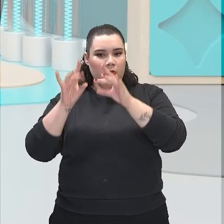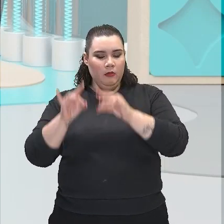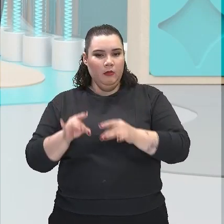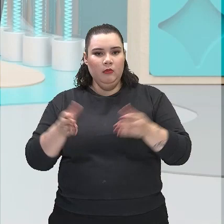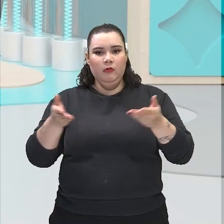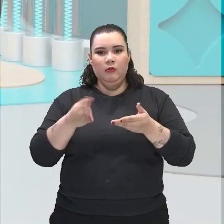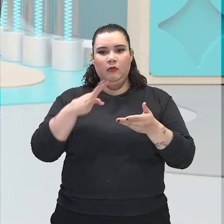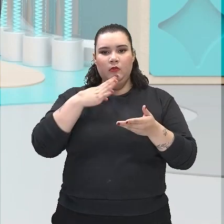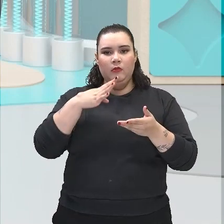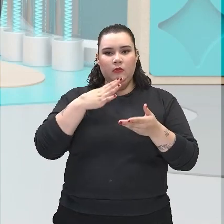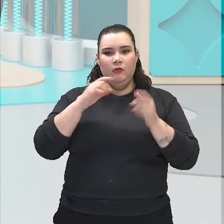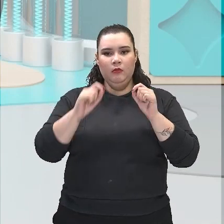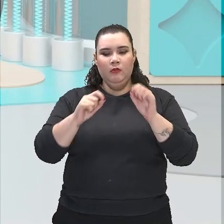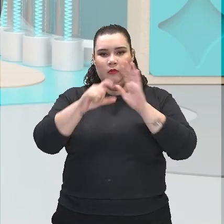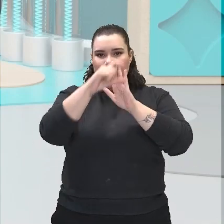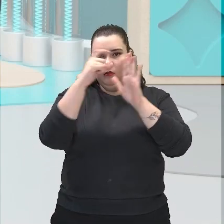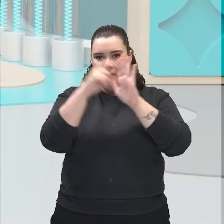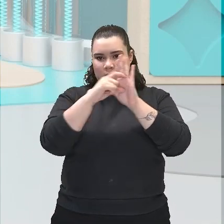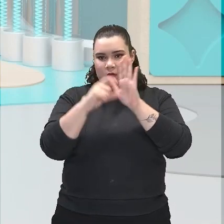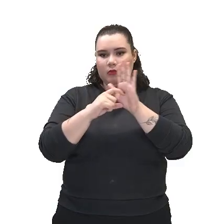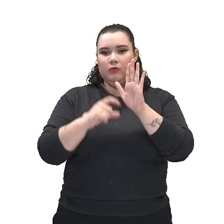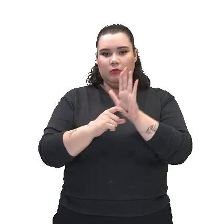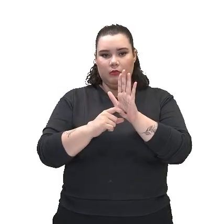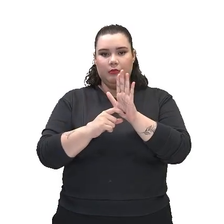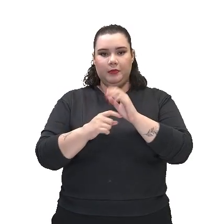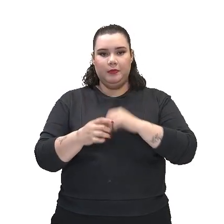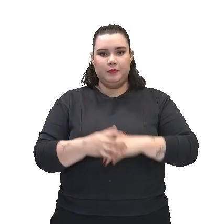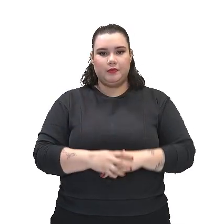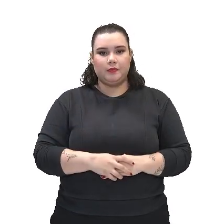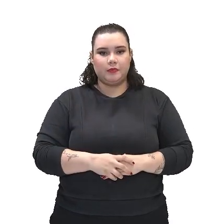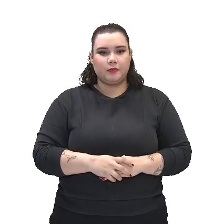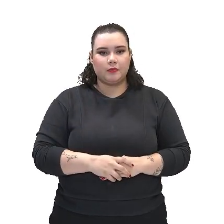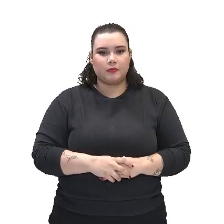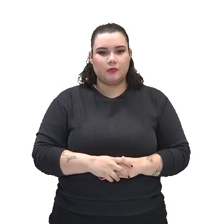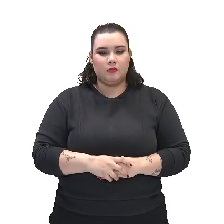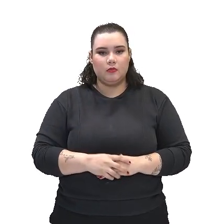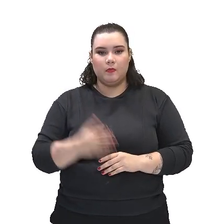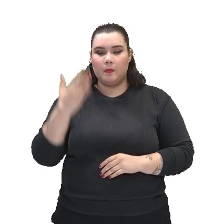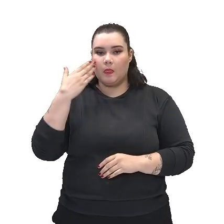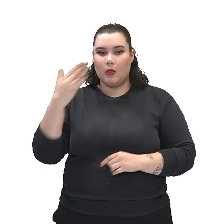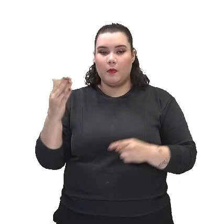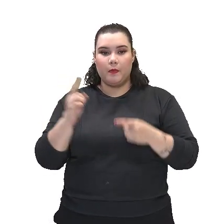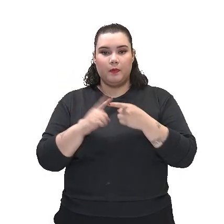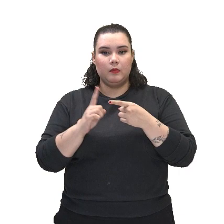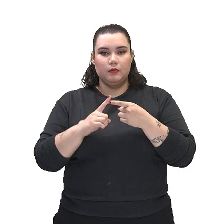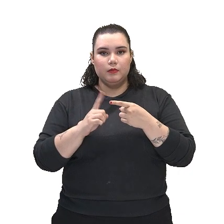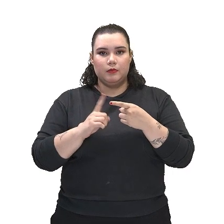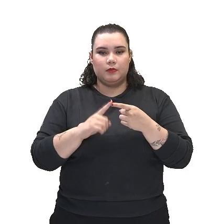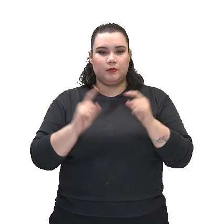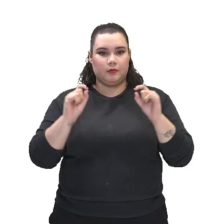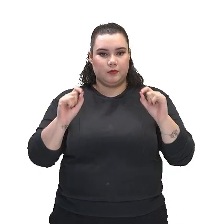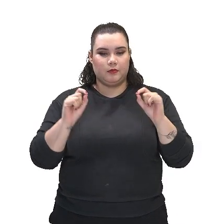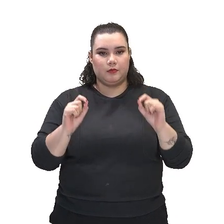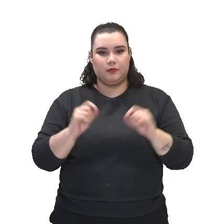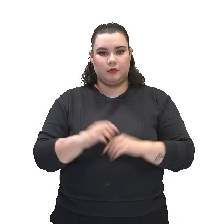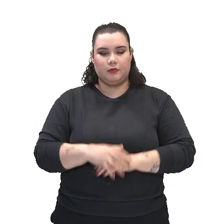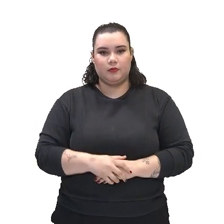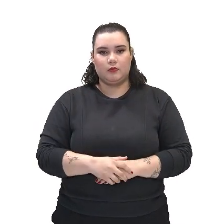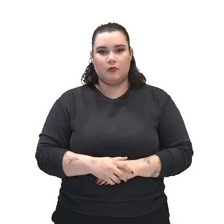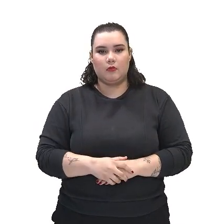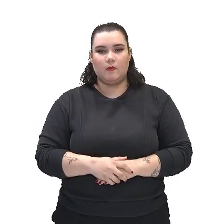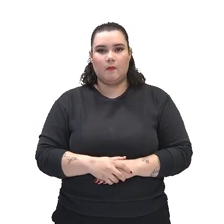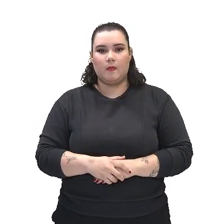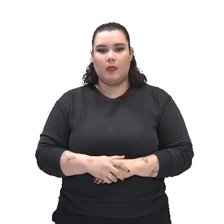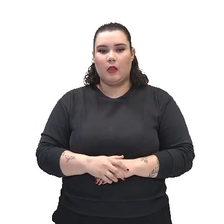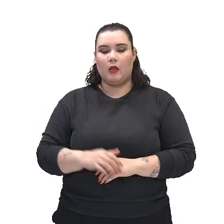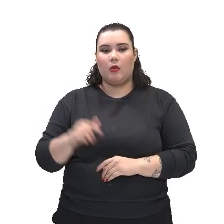conhecer em detalhes? Então vamos para a nossa cartela. Olha aí, primeiro ponto do nosso planejamento. Esse